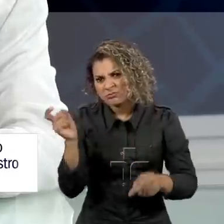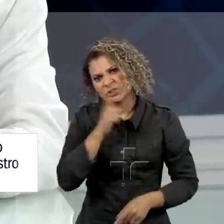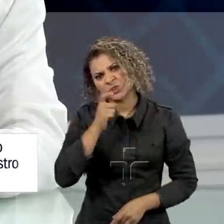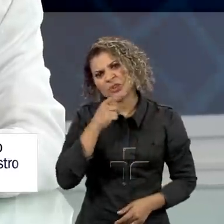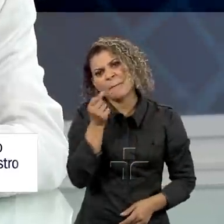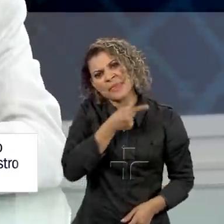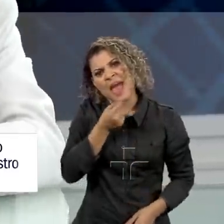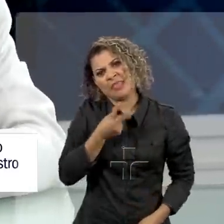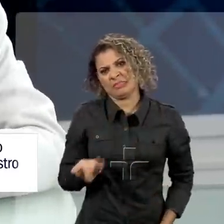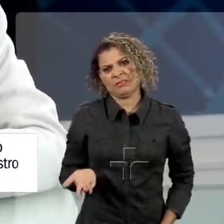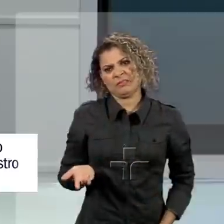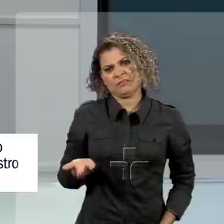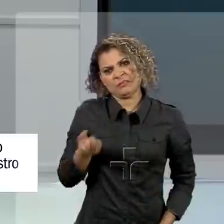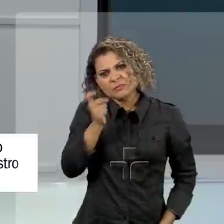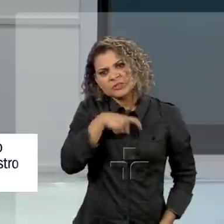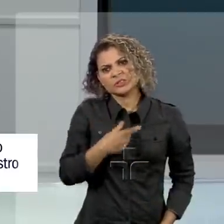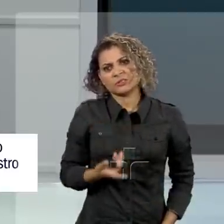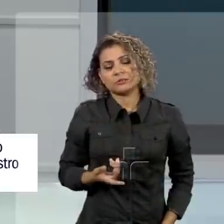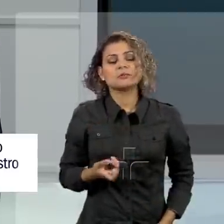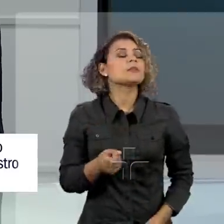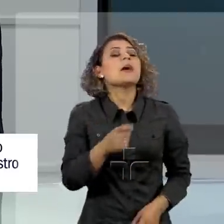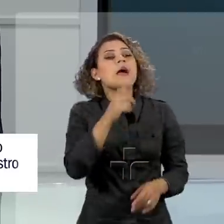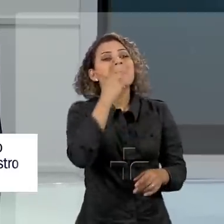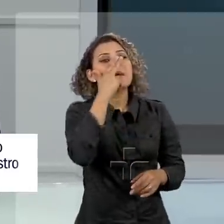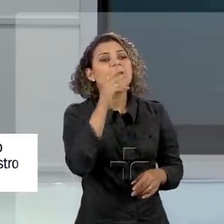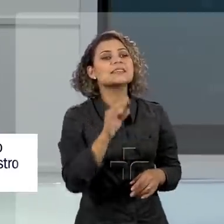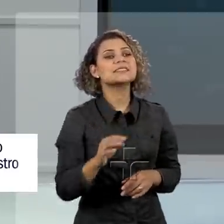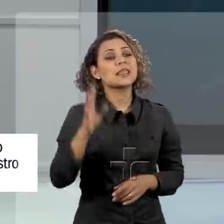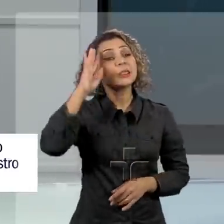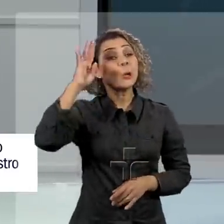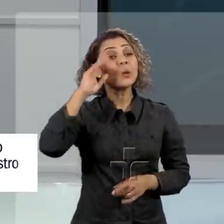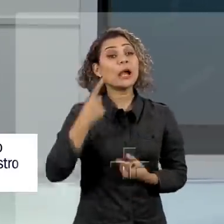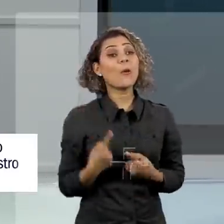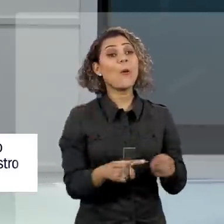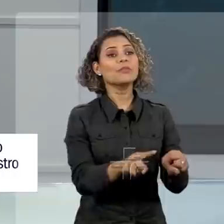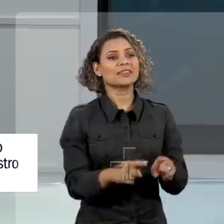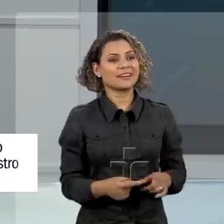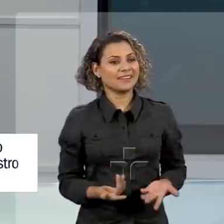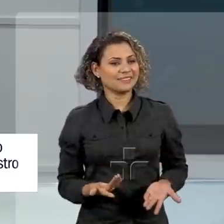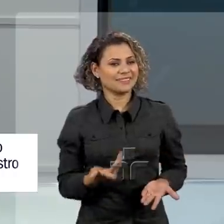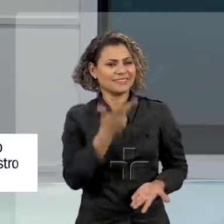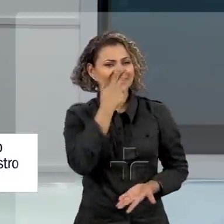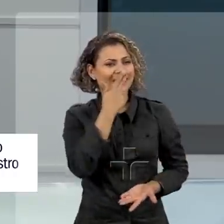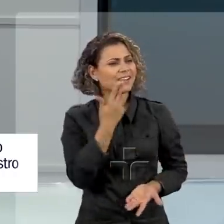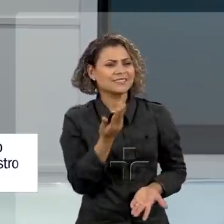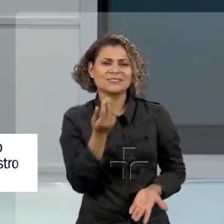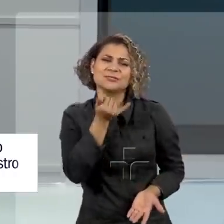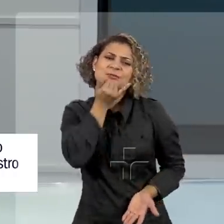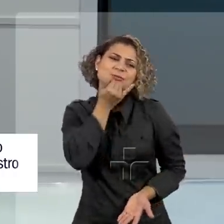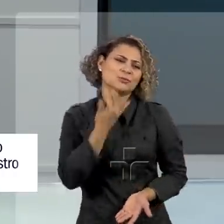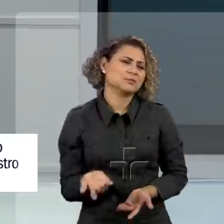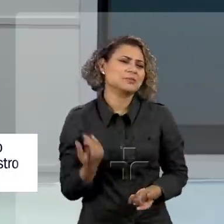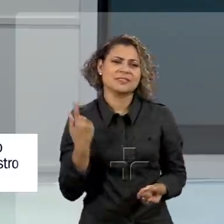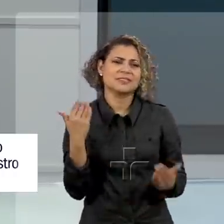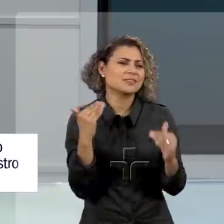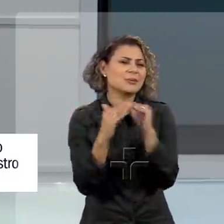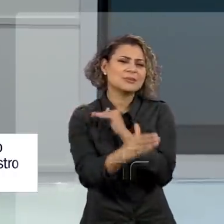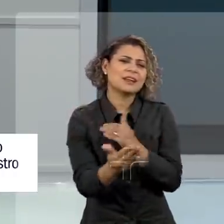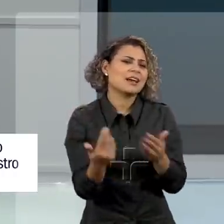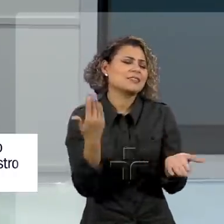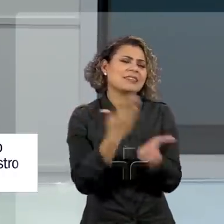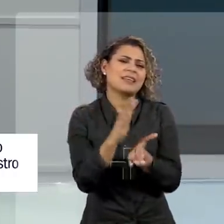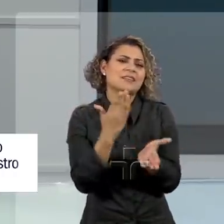Foi... Diga. Não, teoria conspiratória. É isso aí. Né? Teoria conspiratória vazia, absolutamente contraditória, porque